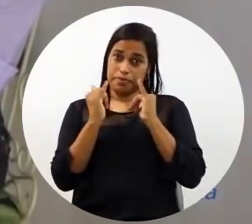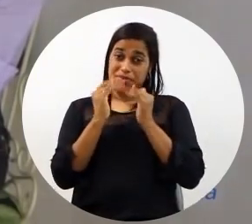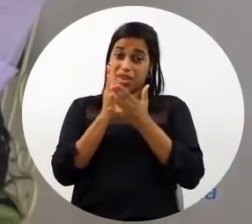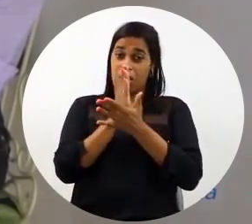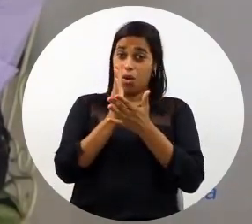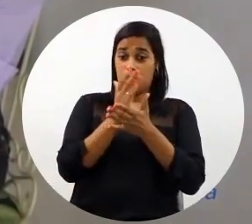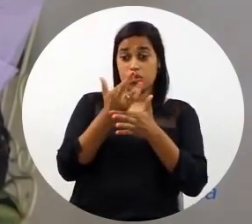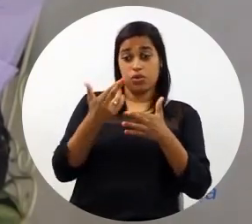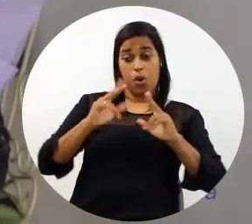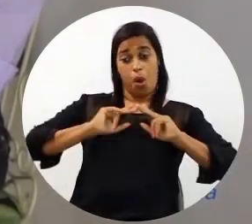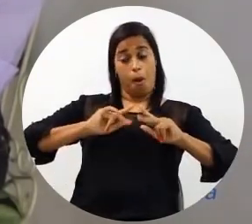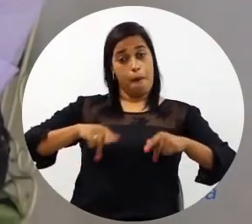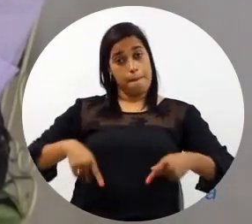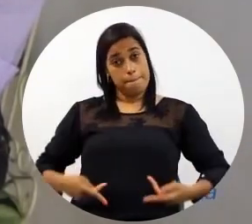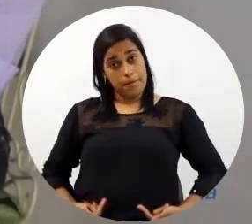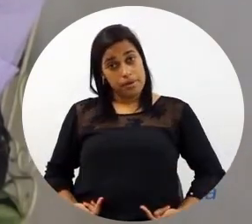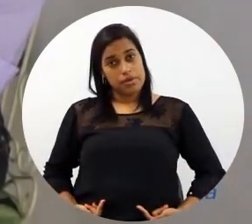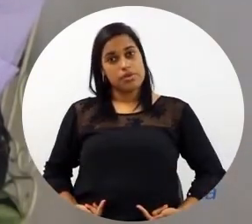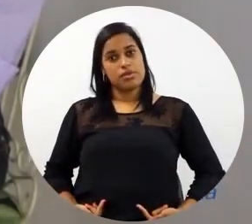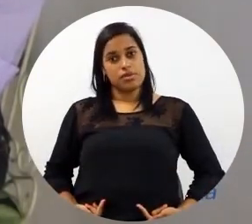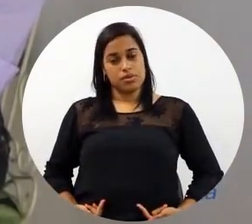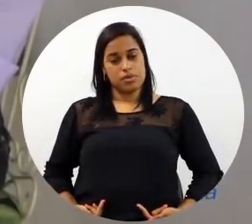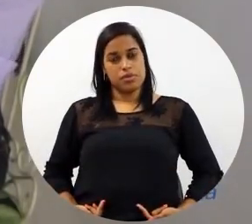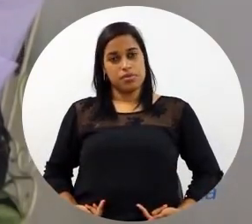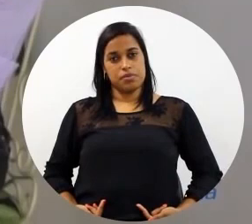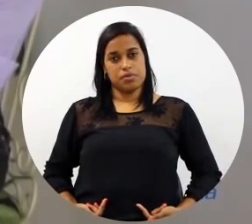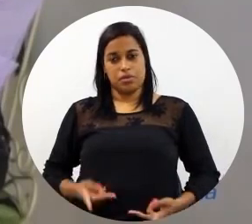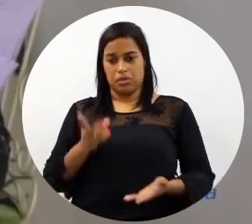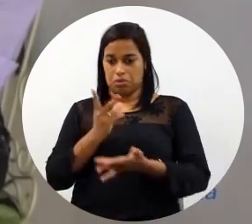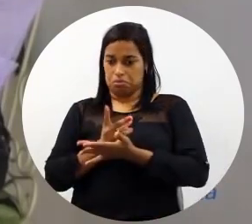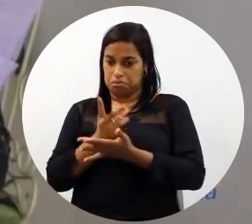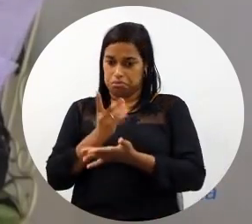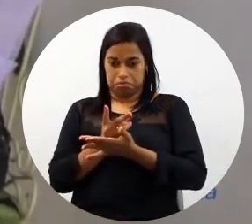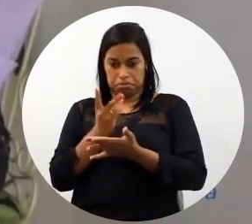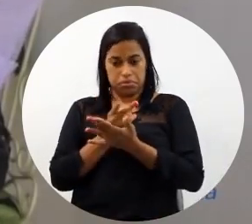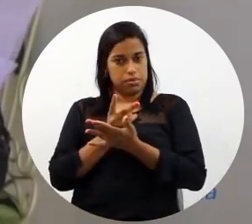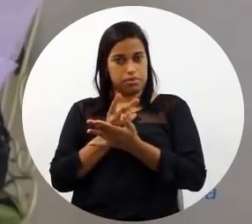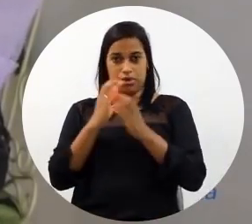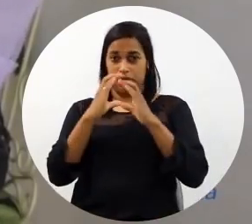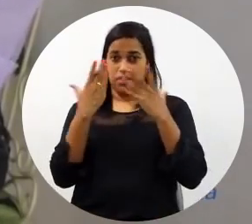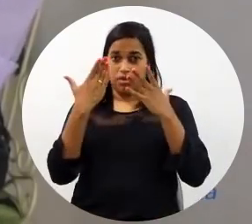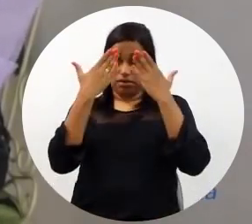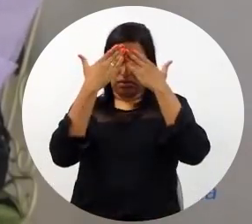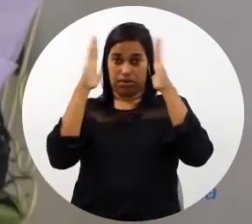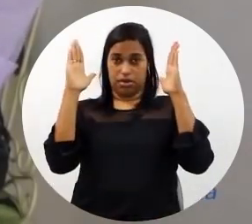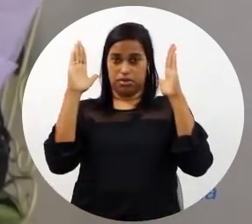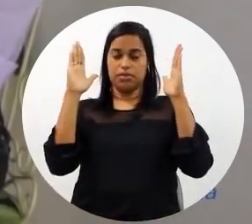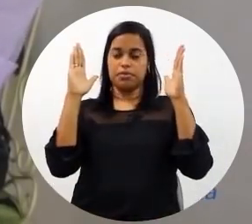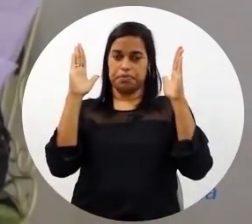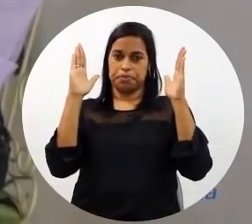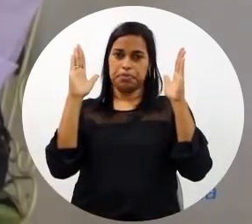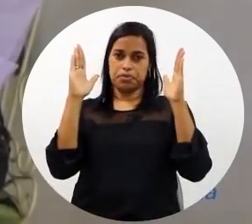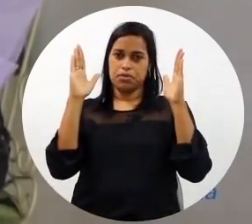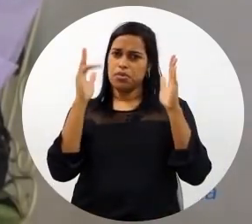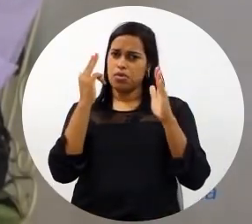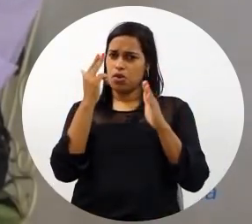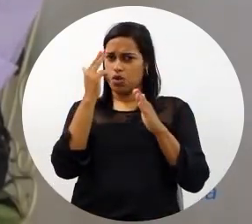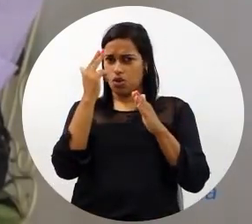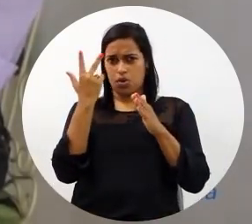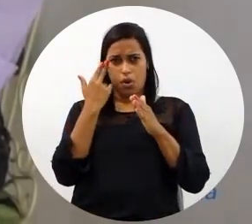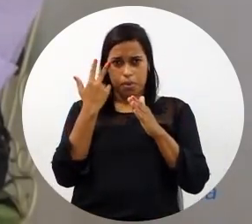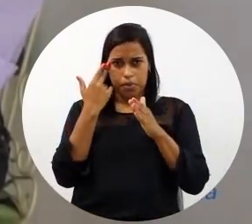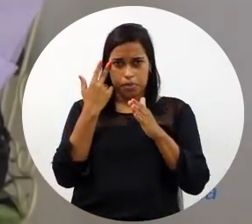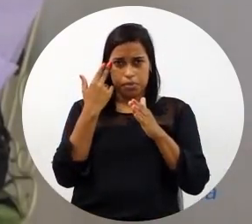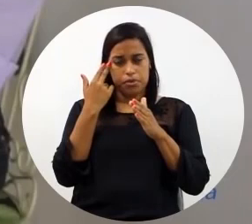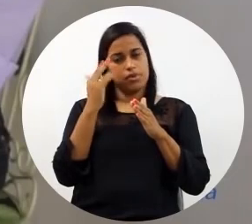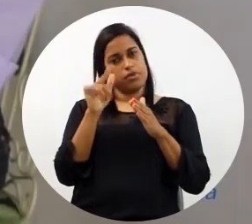as coisas no humano, elas não são muito permanentes, né? E claras. Elas vêm normalmente,